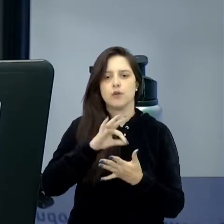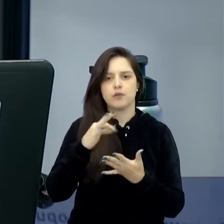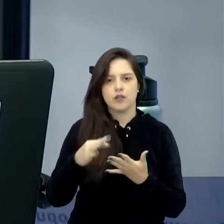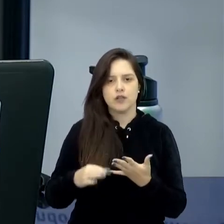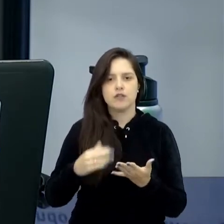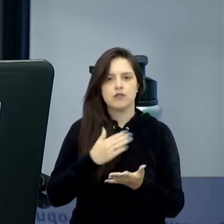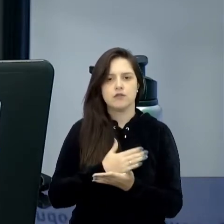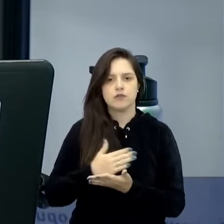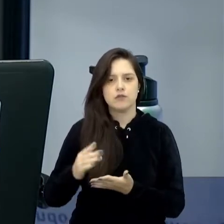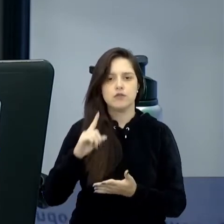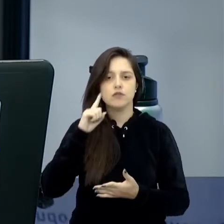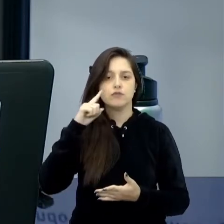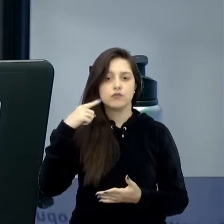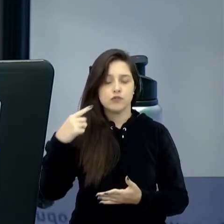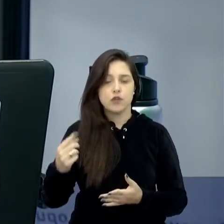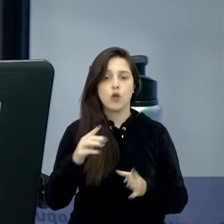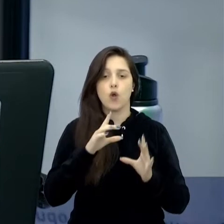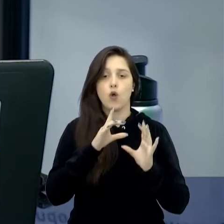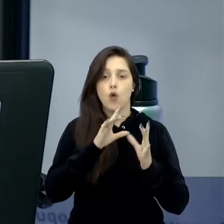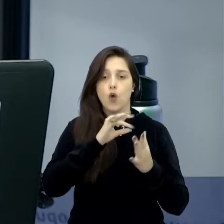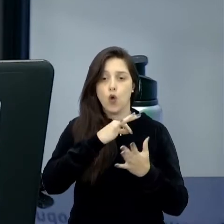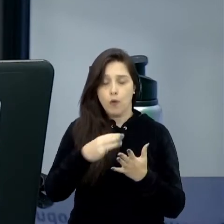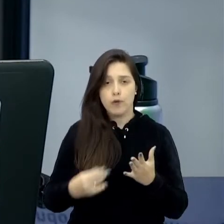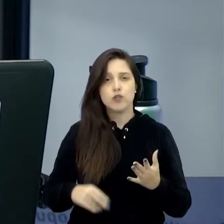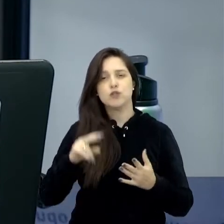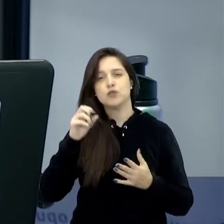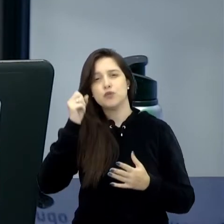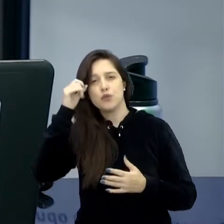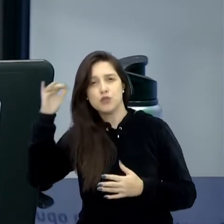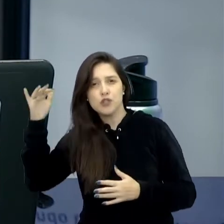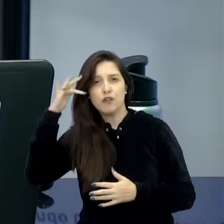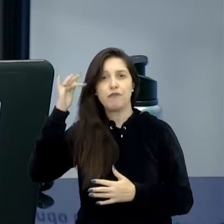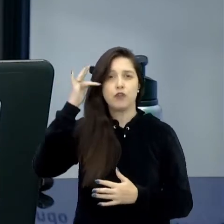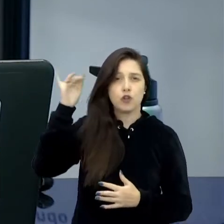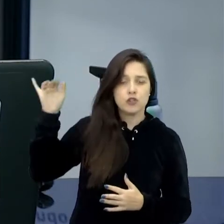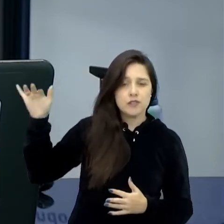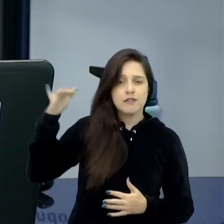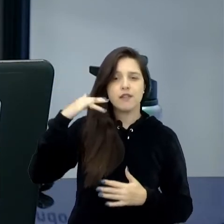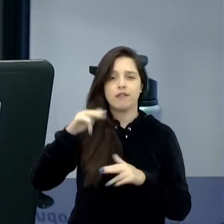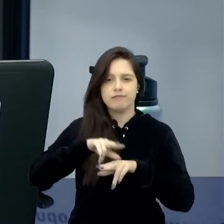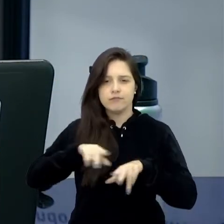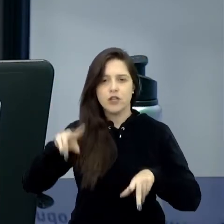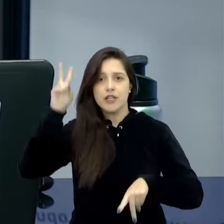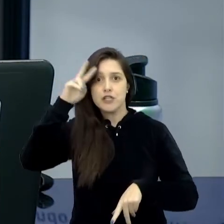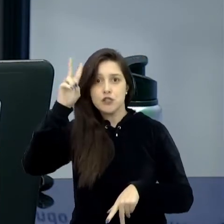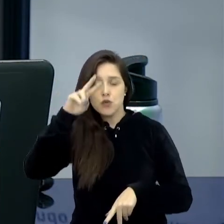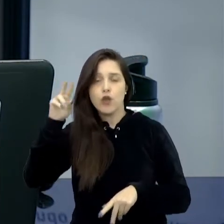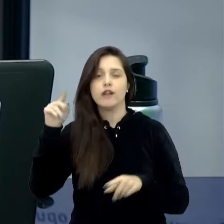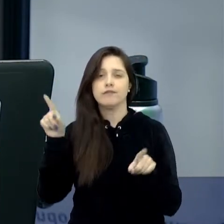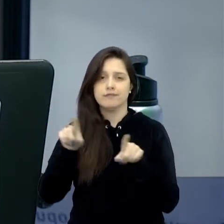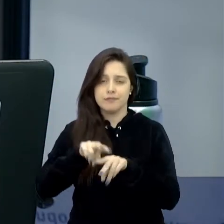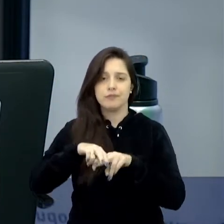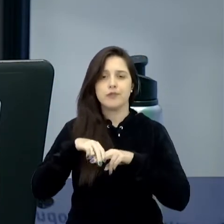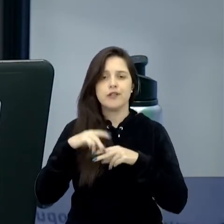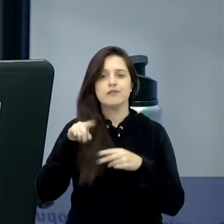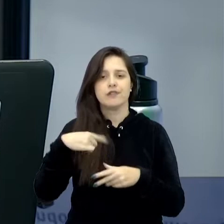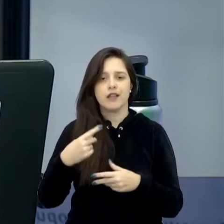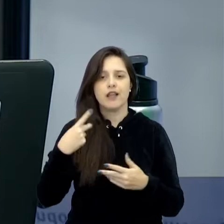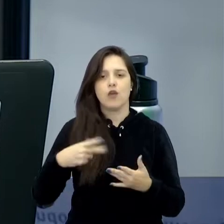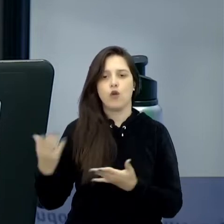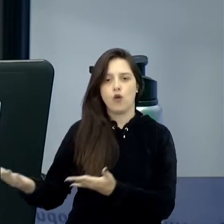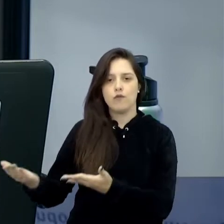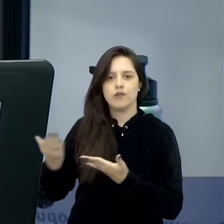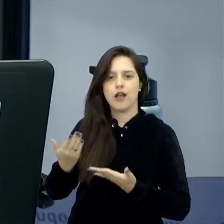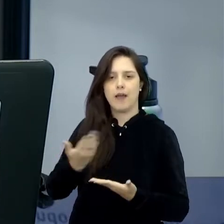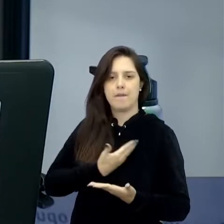trata diretamente de componentes como sociologia, como biologia e como história. Por isso é que eu convidei aqui